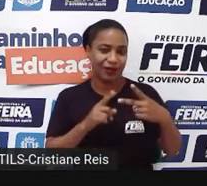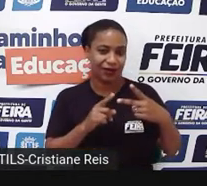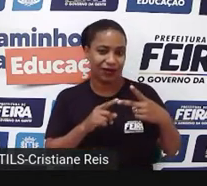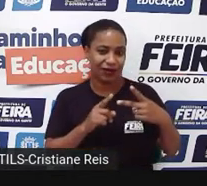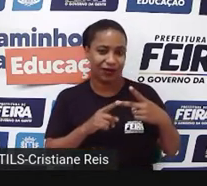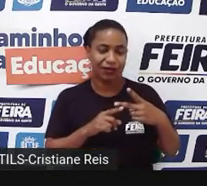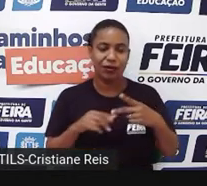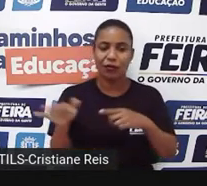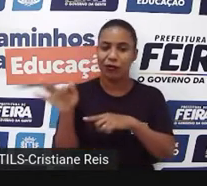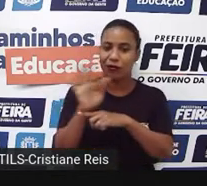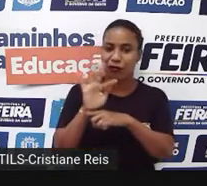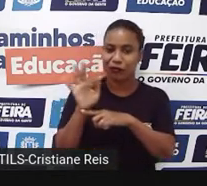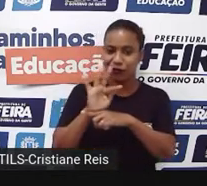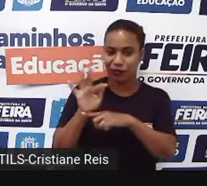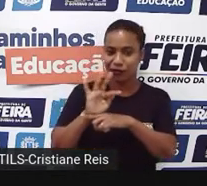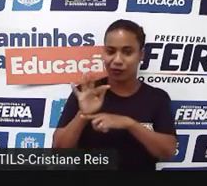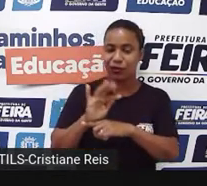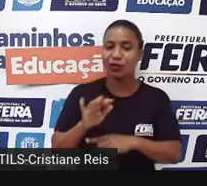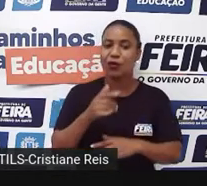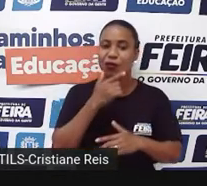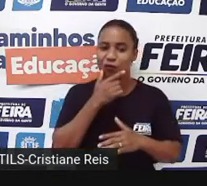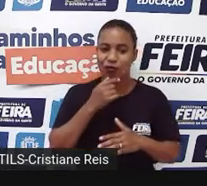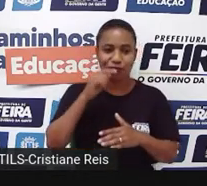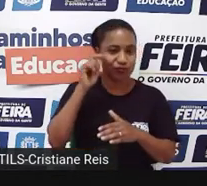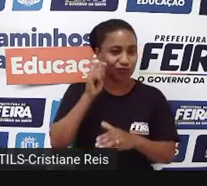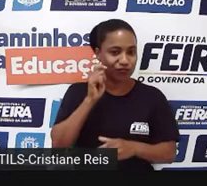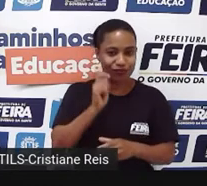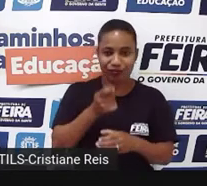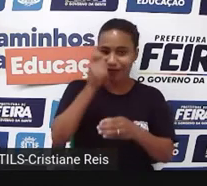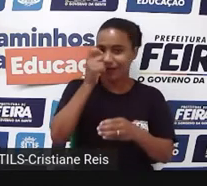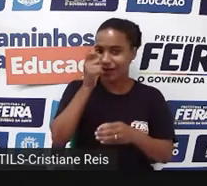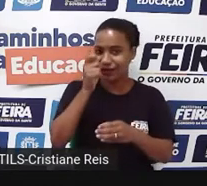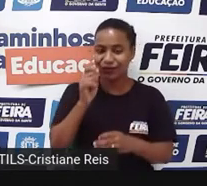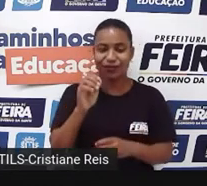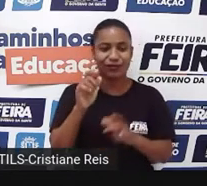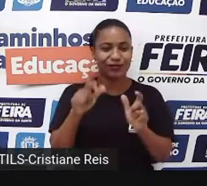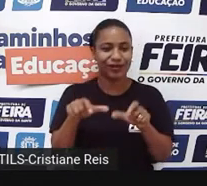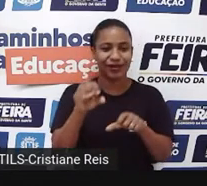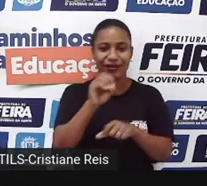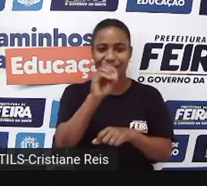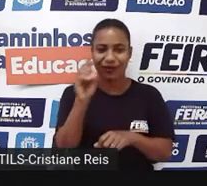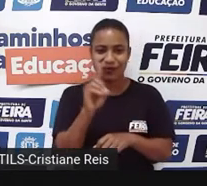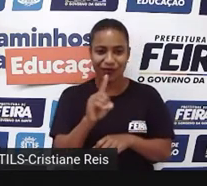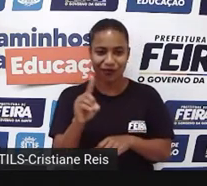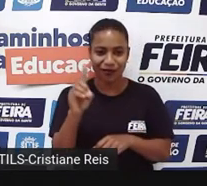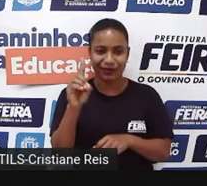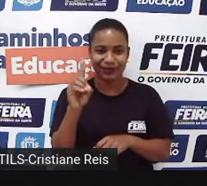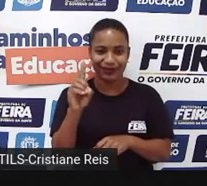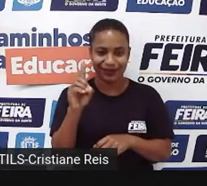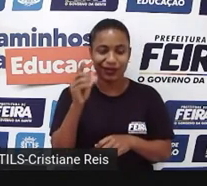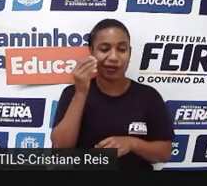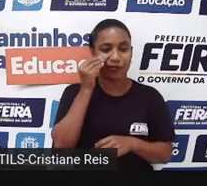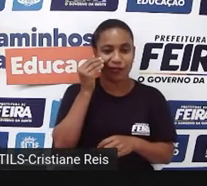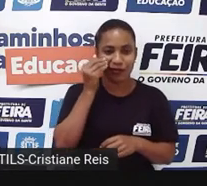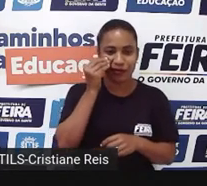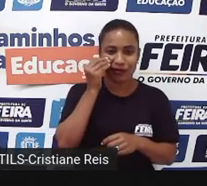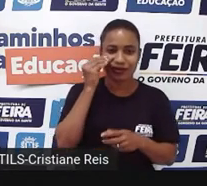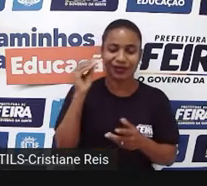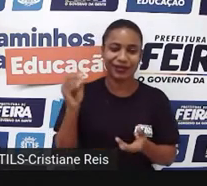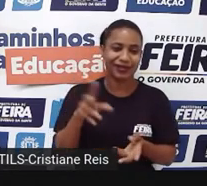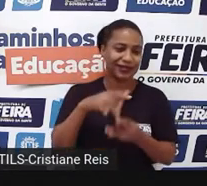Film. Então é um filme americano do gênero fantasia e musical. E em